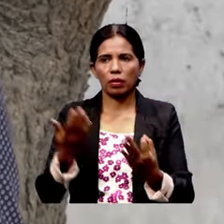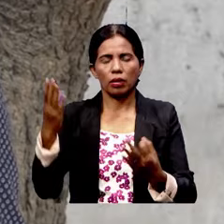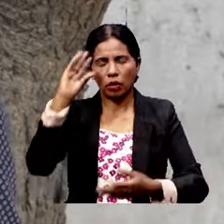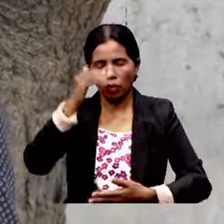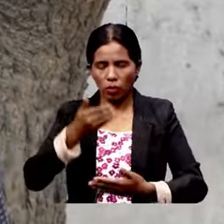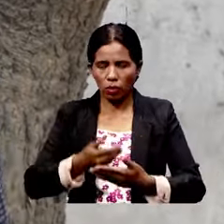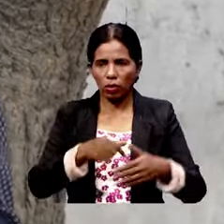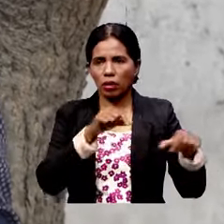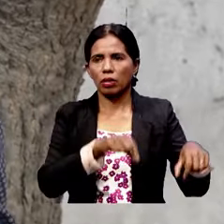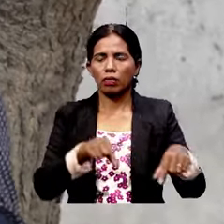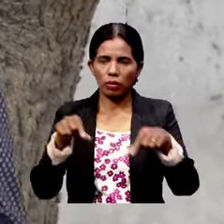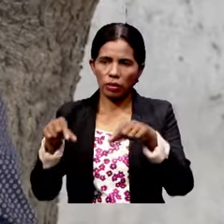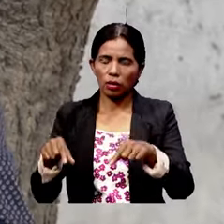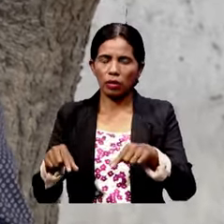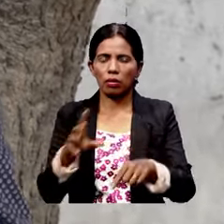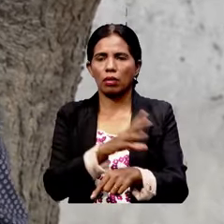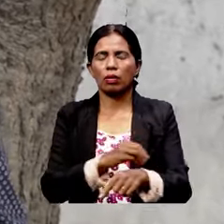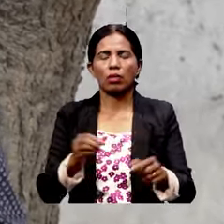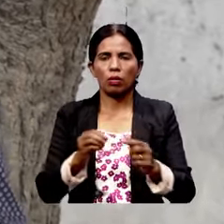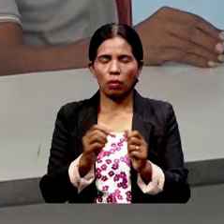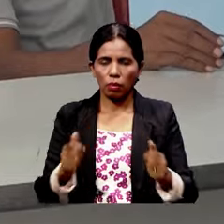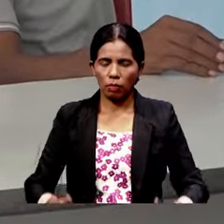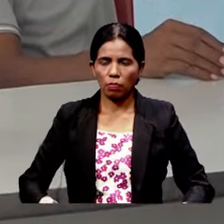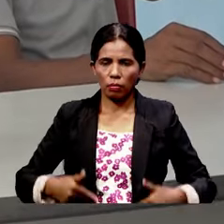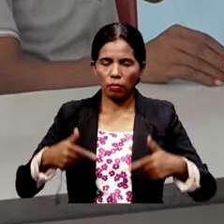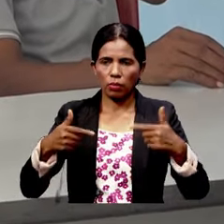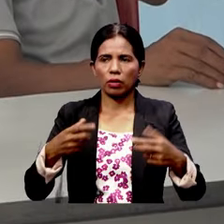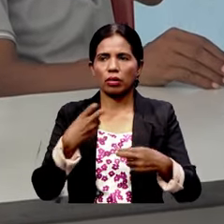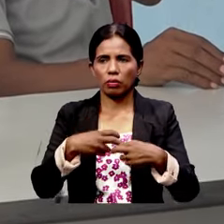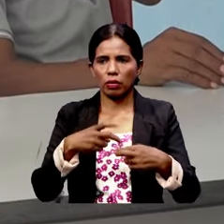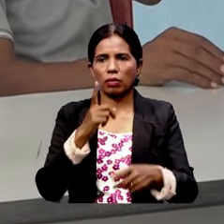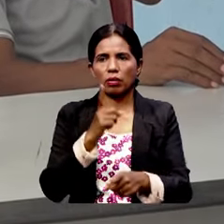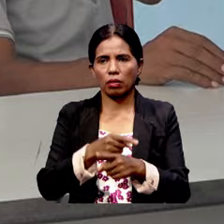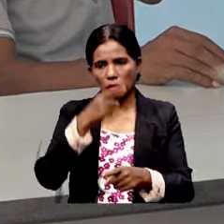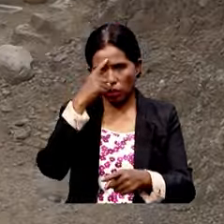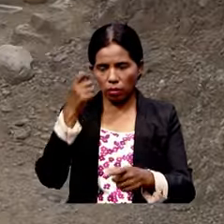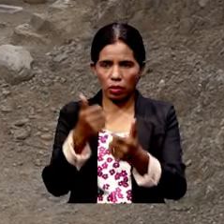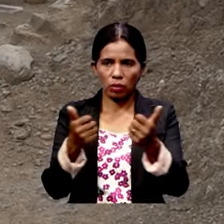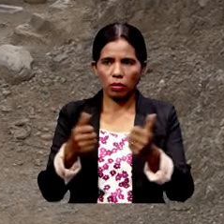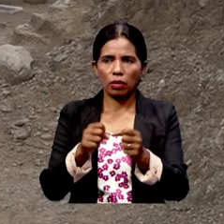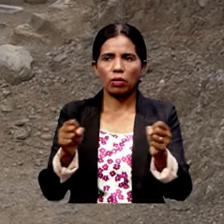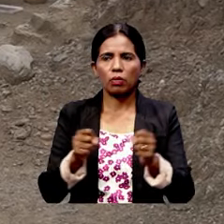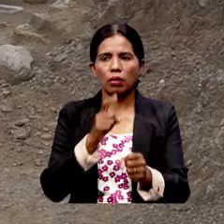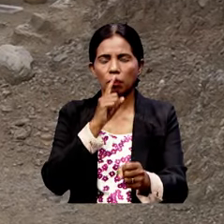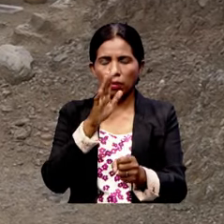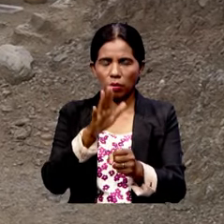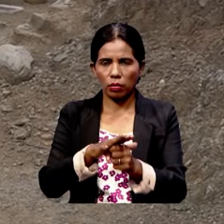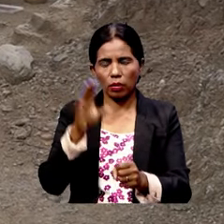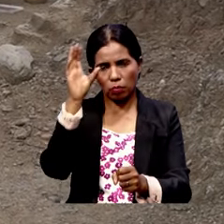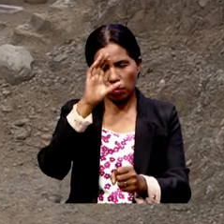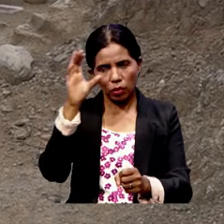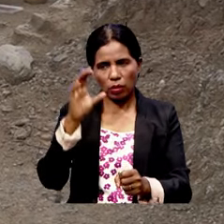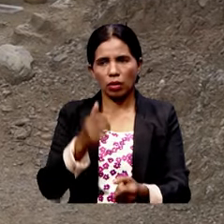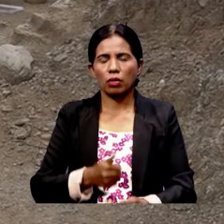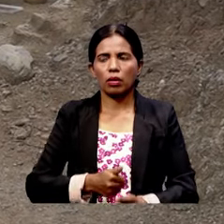nyewang nebe deficiência ho condição moris nebe vulnerável. Tambane autoridade suku promete se buka meios sobre